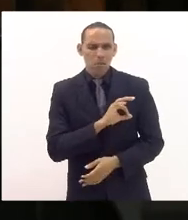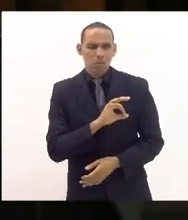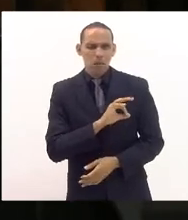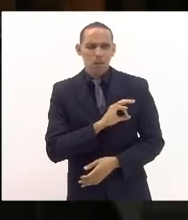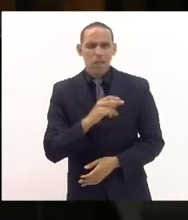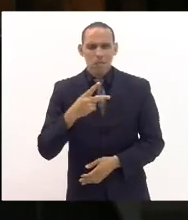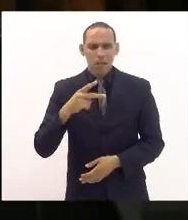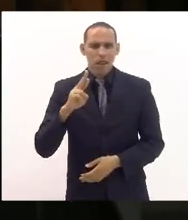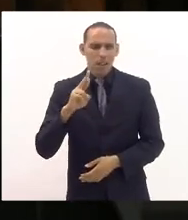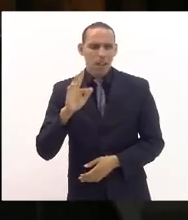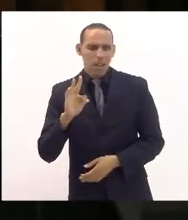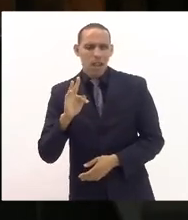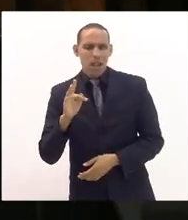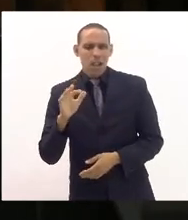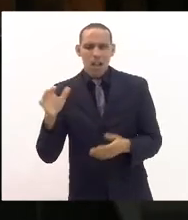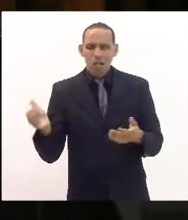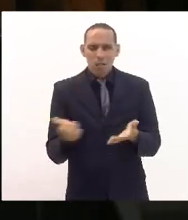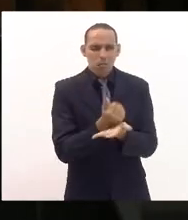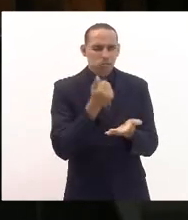Federal